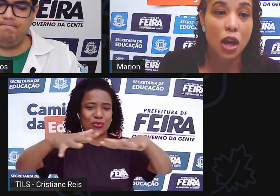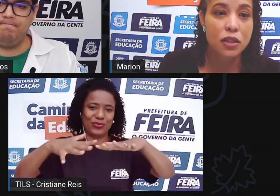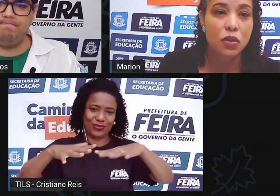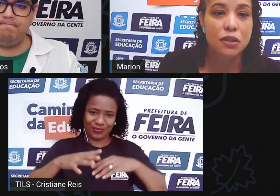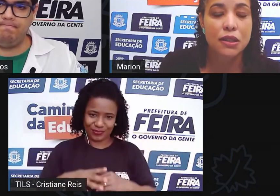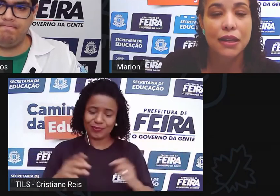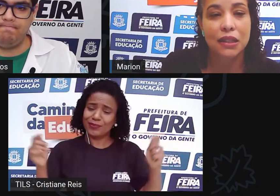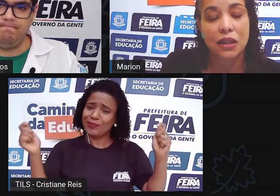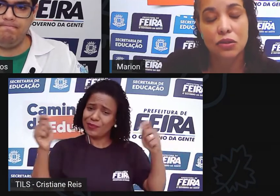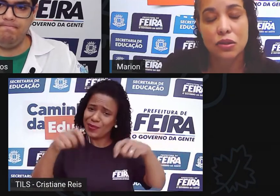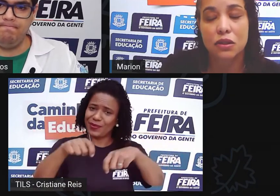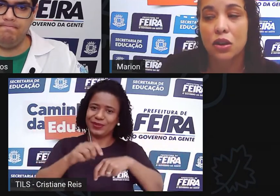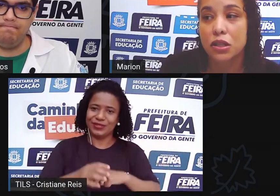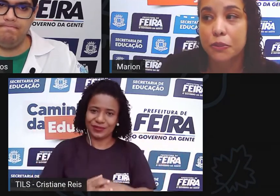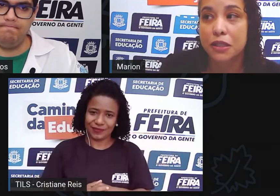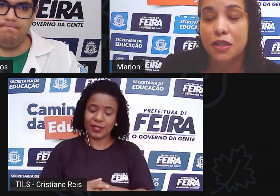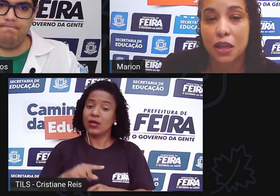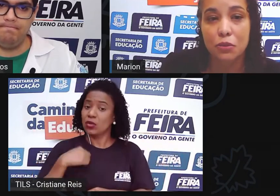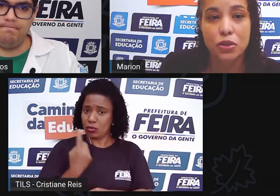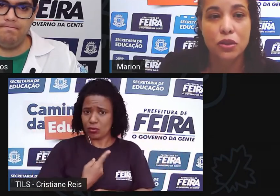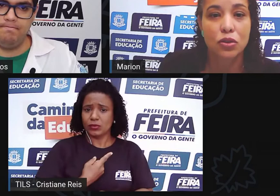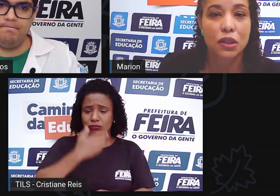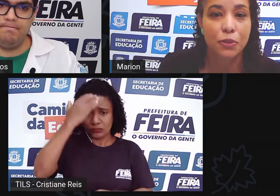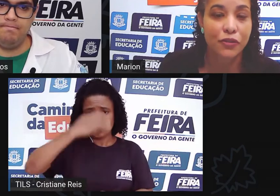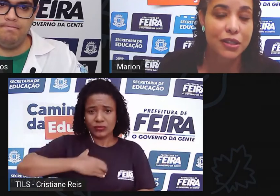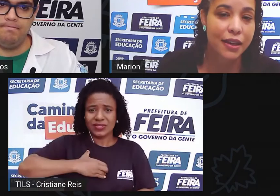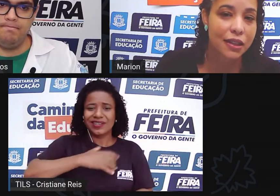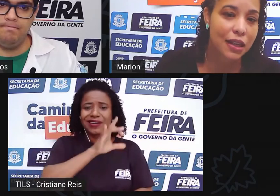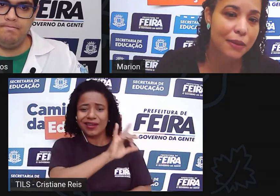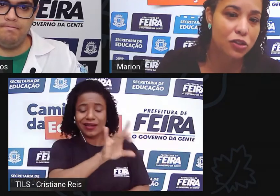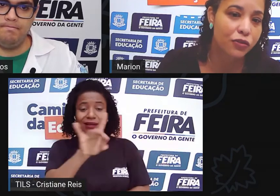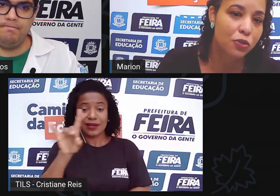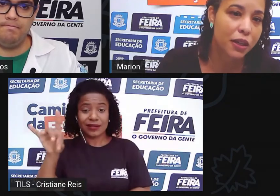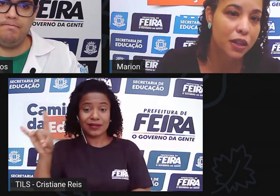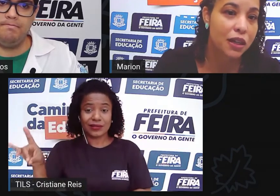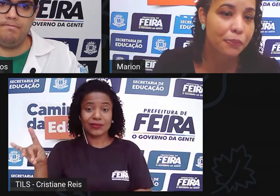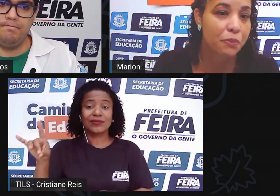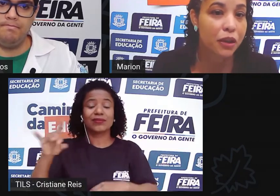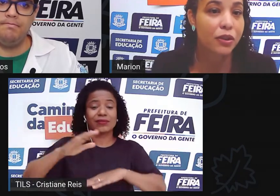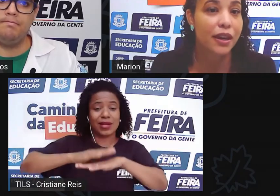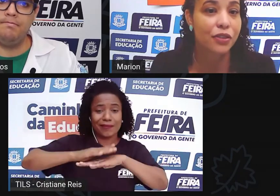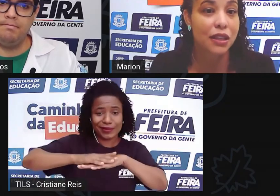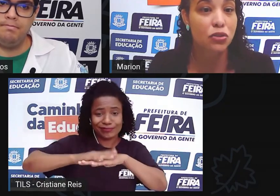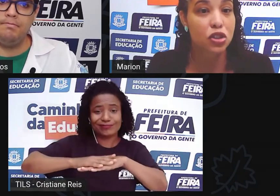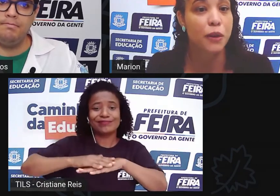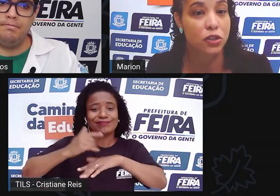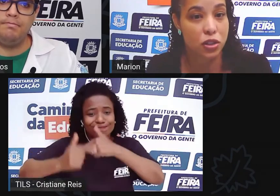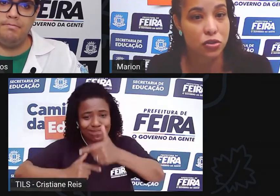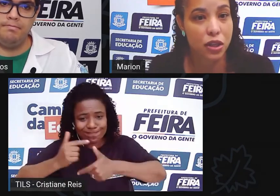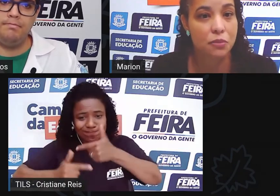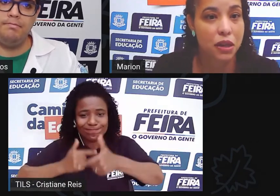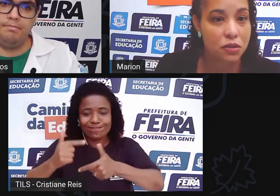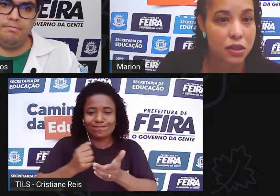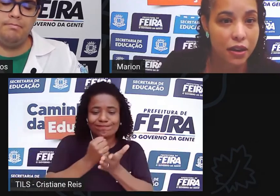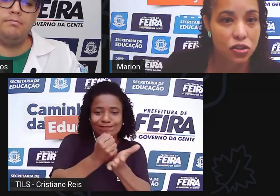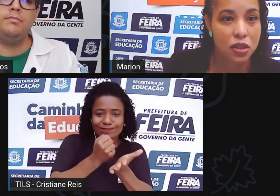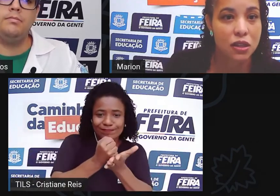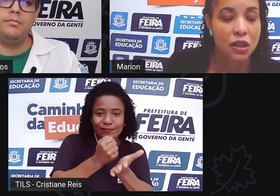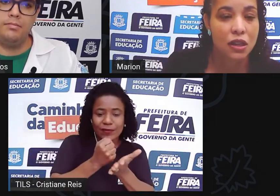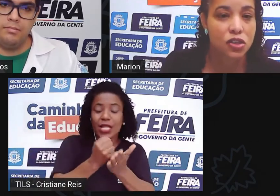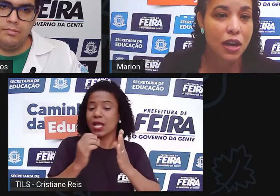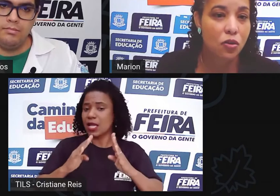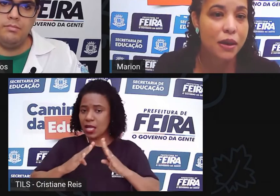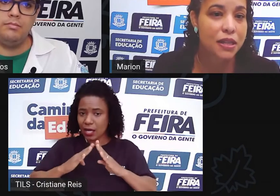Então, nós, enquanto cidadãos, nós precisamos contribuir, fazer aquele trabalho de formiguinha, primeiro, que é evitar o desperdício de alimentos, né? Acho